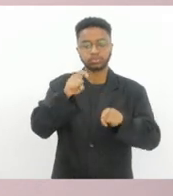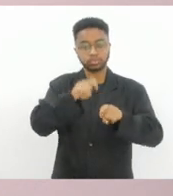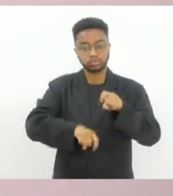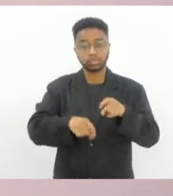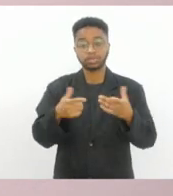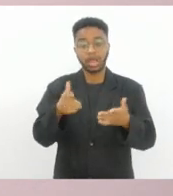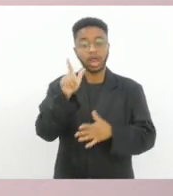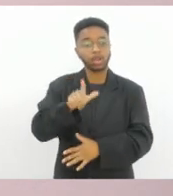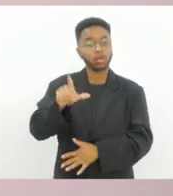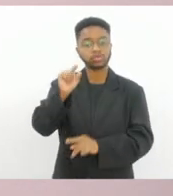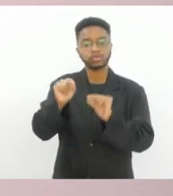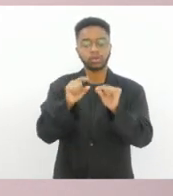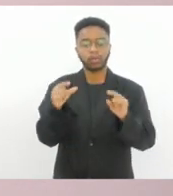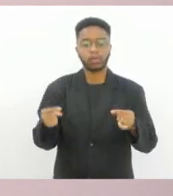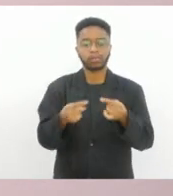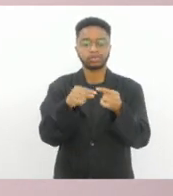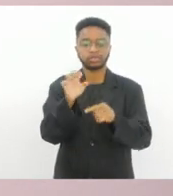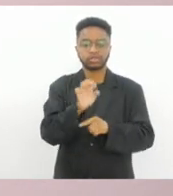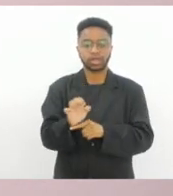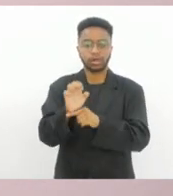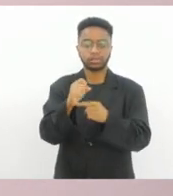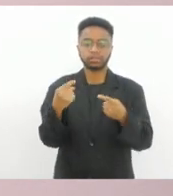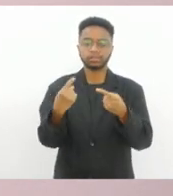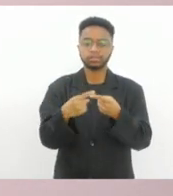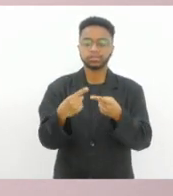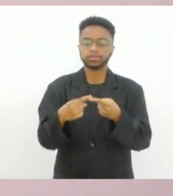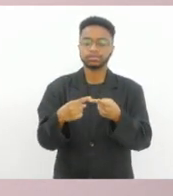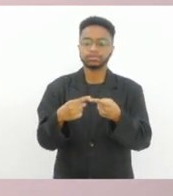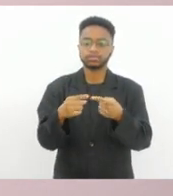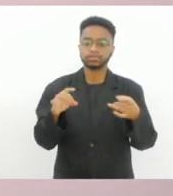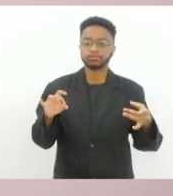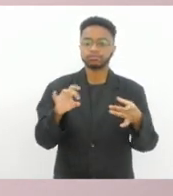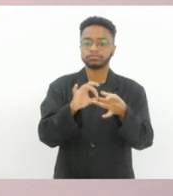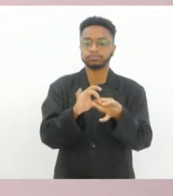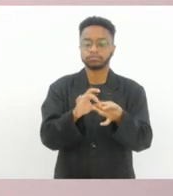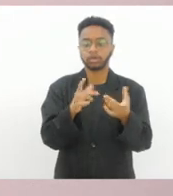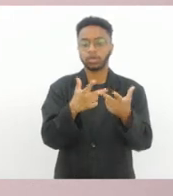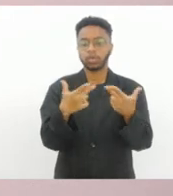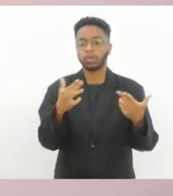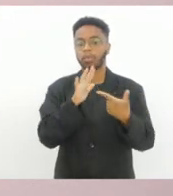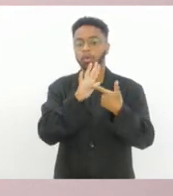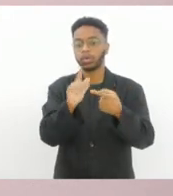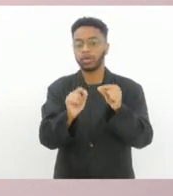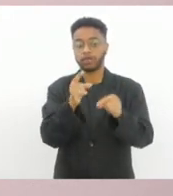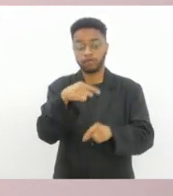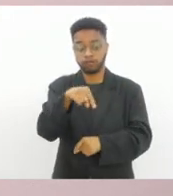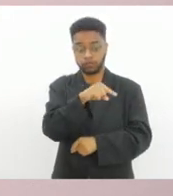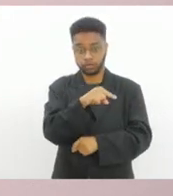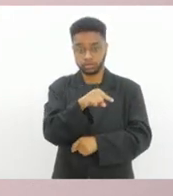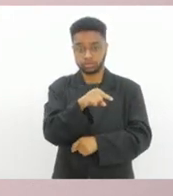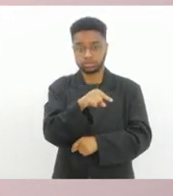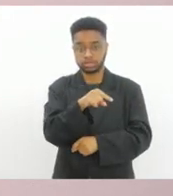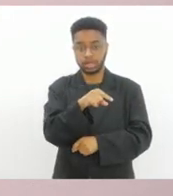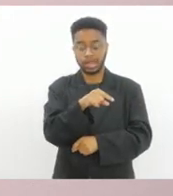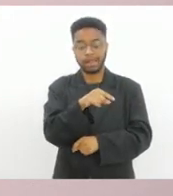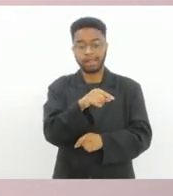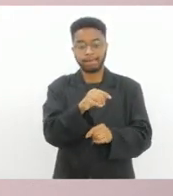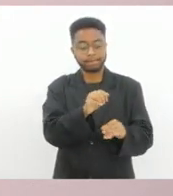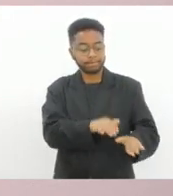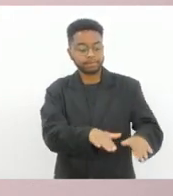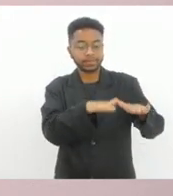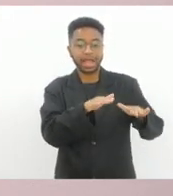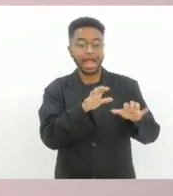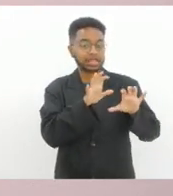de Estado. Ela faz parte de algo que diz vocês vão se produzir assim.